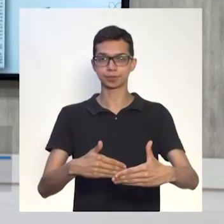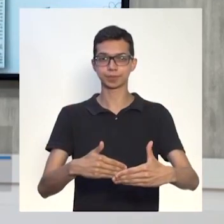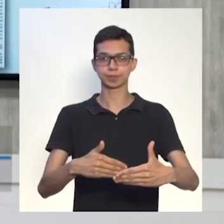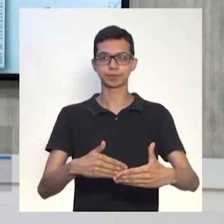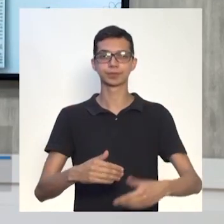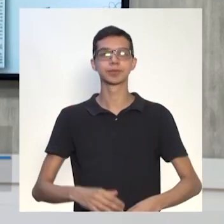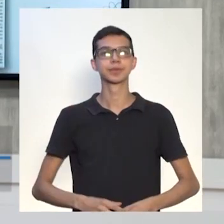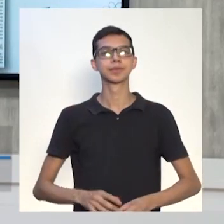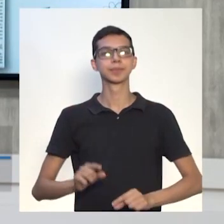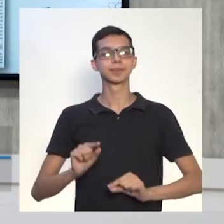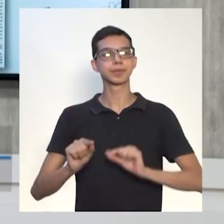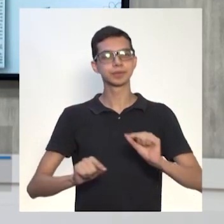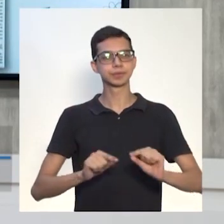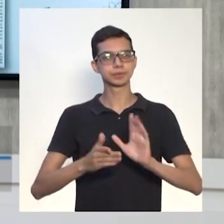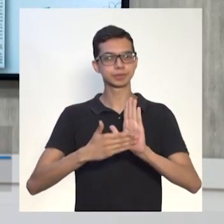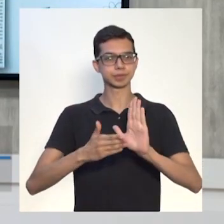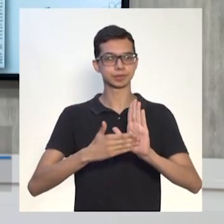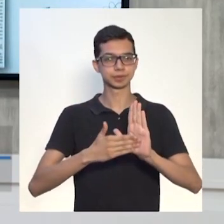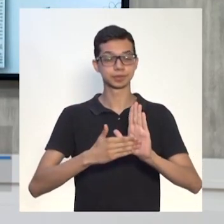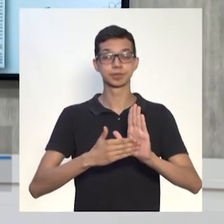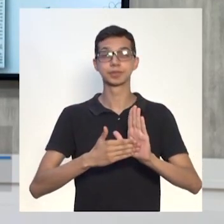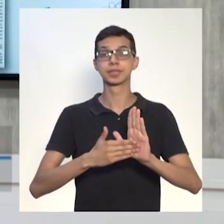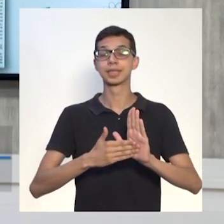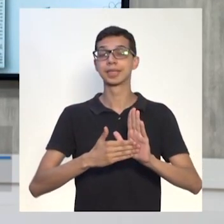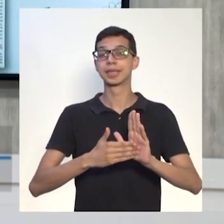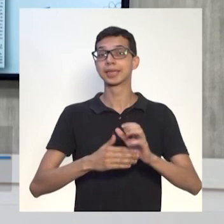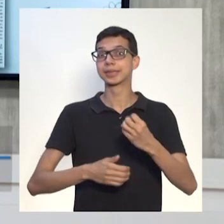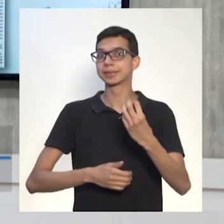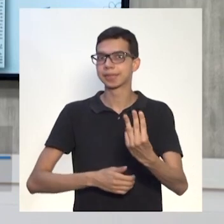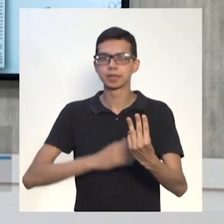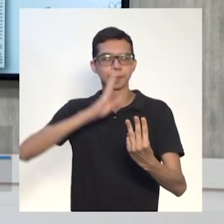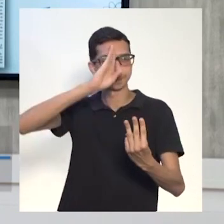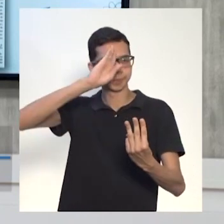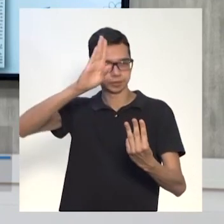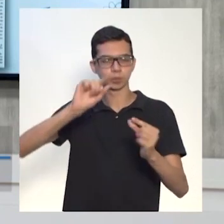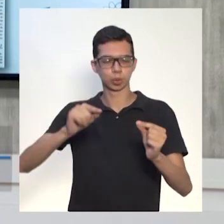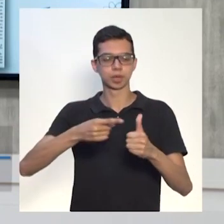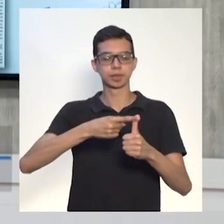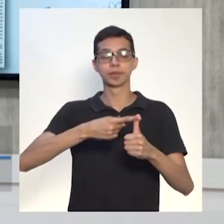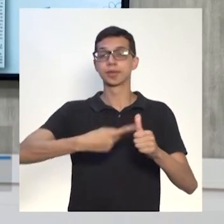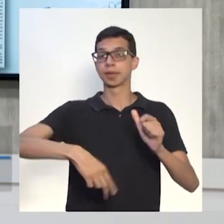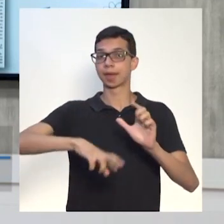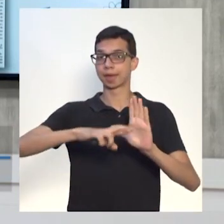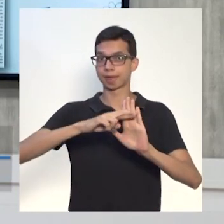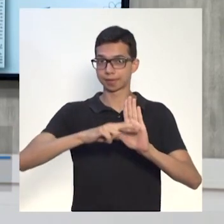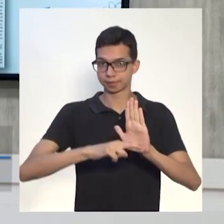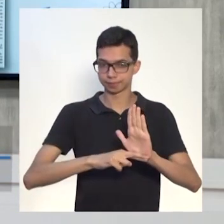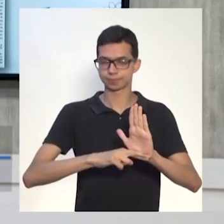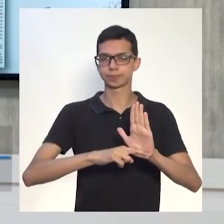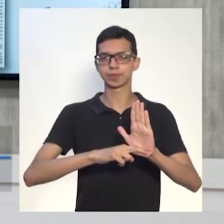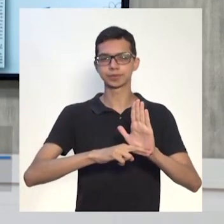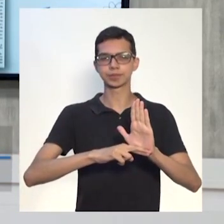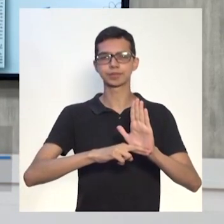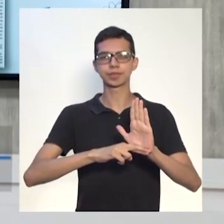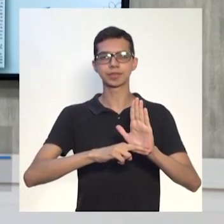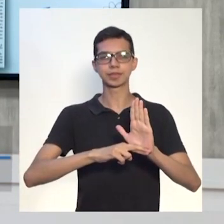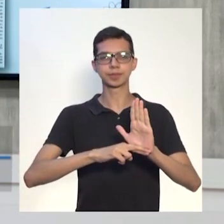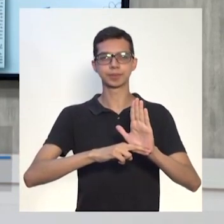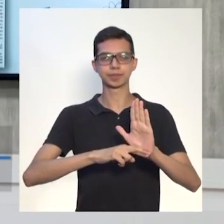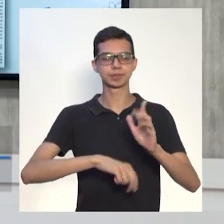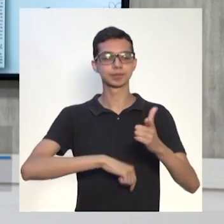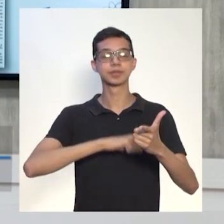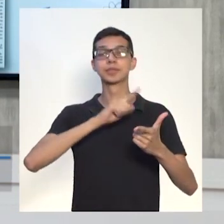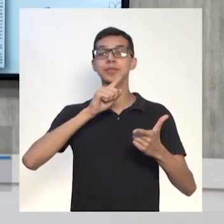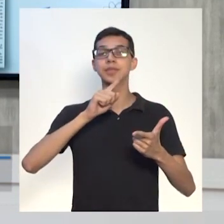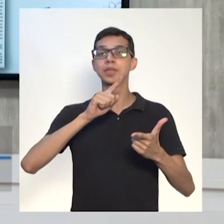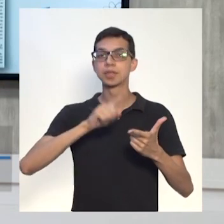ela é composta por 3 elementos fundamentais, tá? As regras, que a gente viu um pouco, na